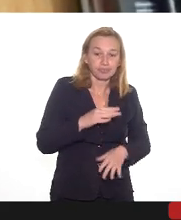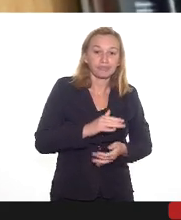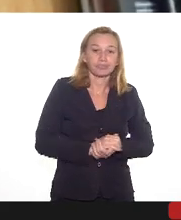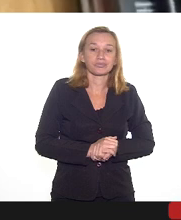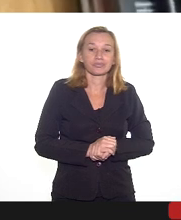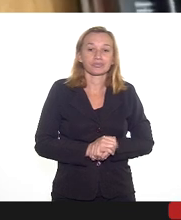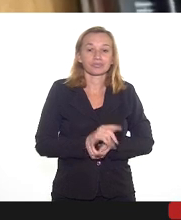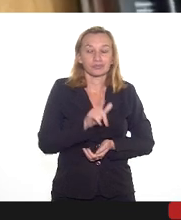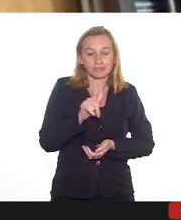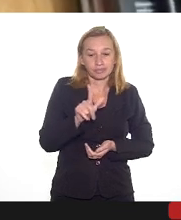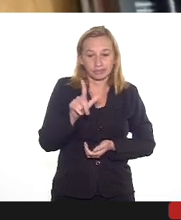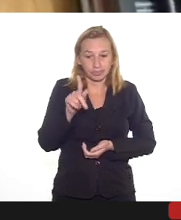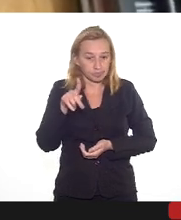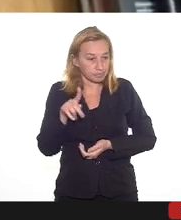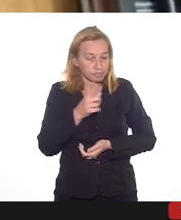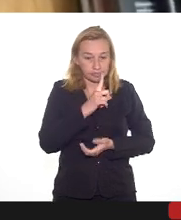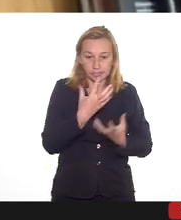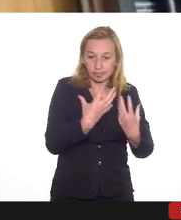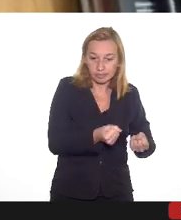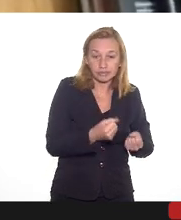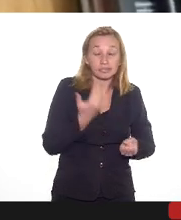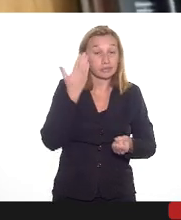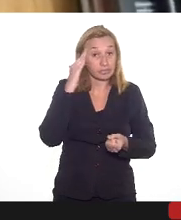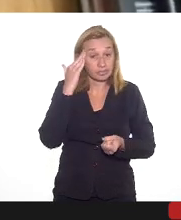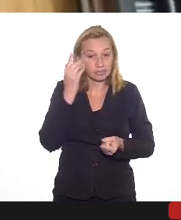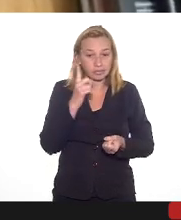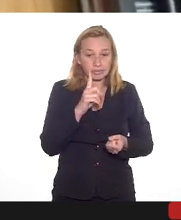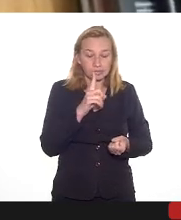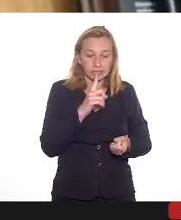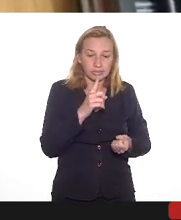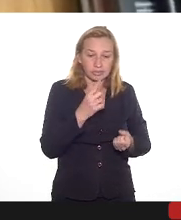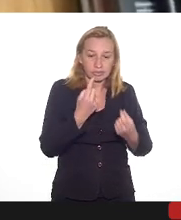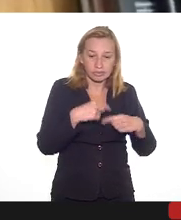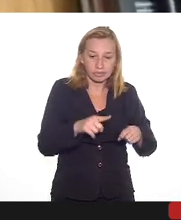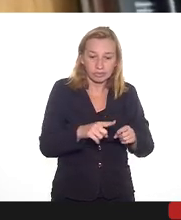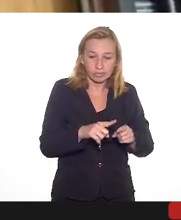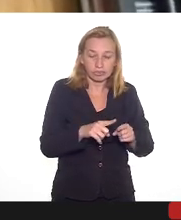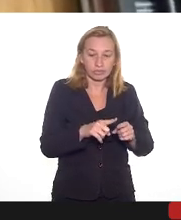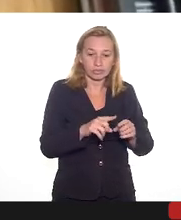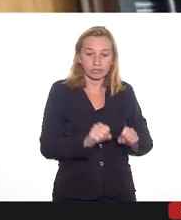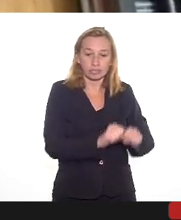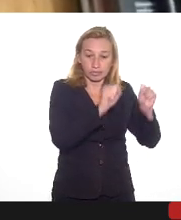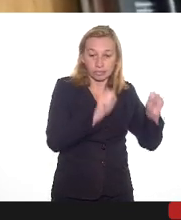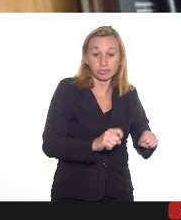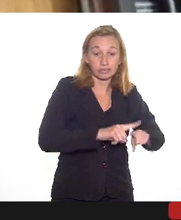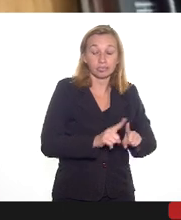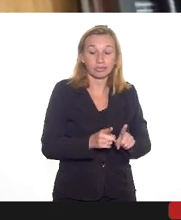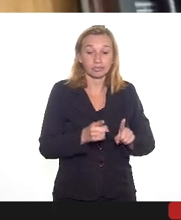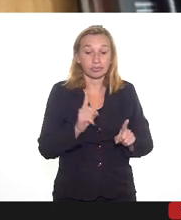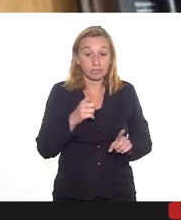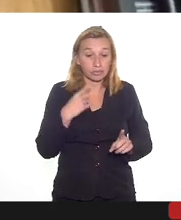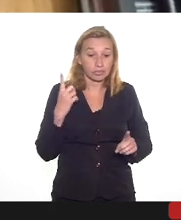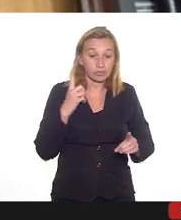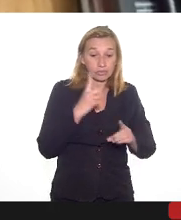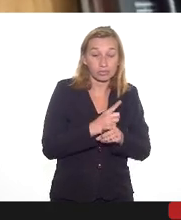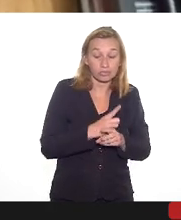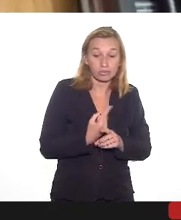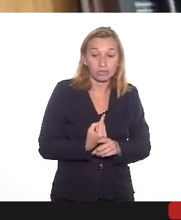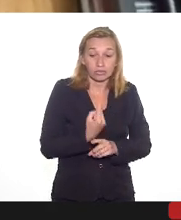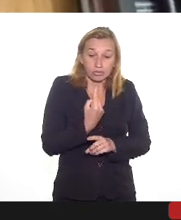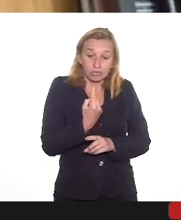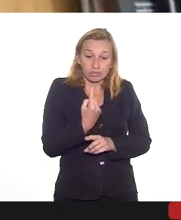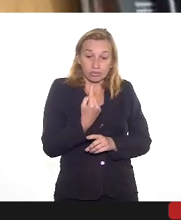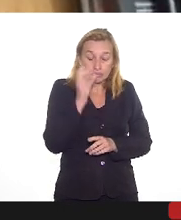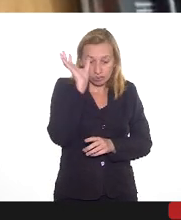com a GLP. A gente entende que a GLP não viola o regime e foi a forma encontrada de tentar suprir a carência de professores e